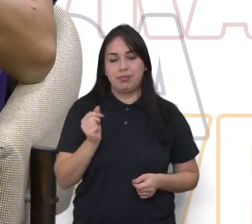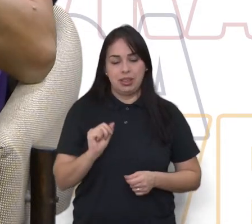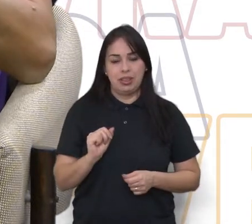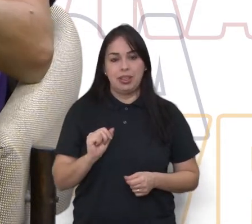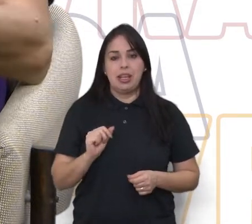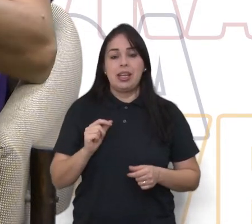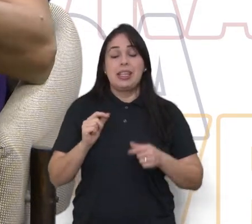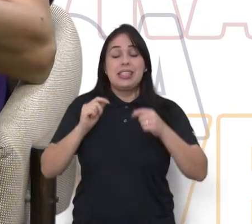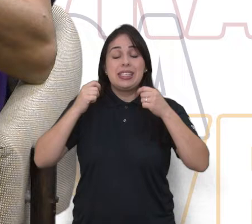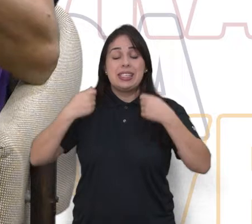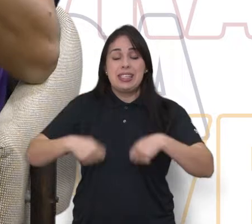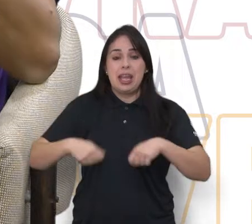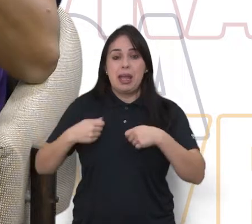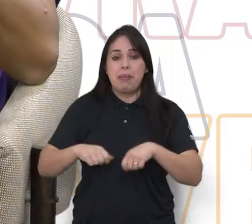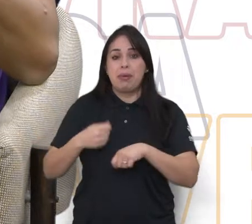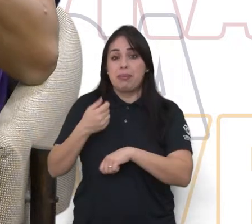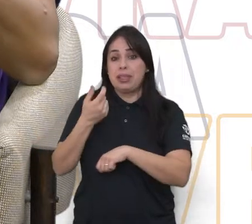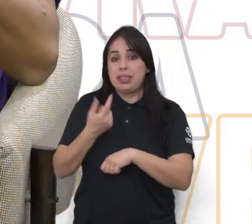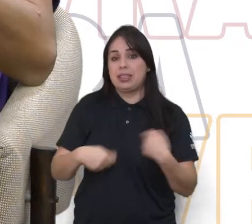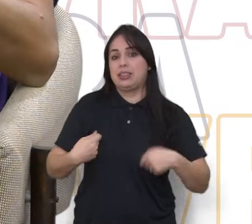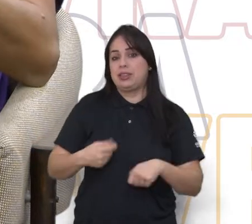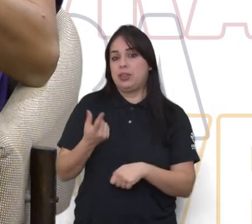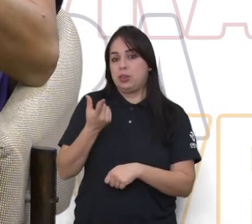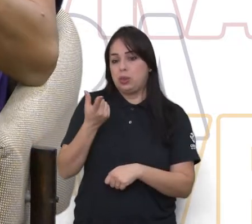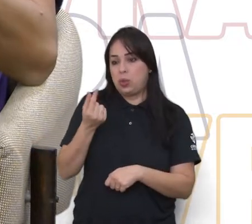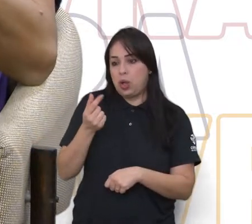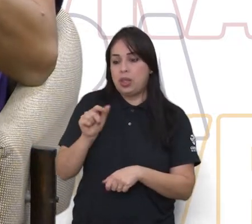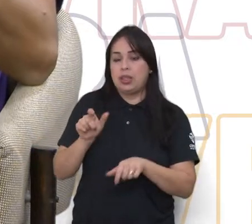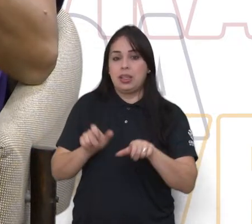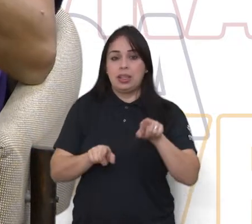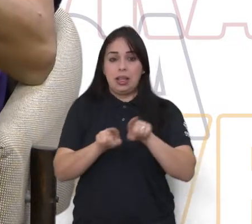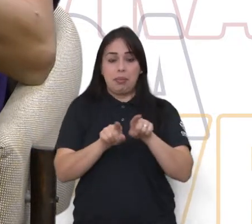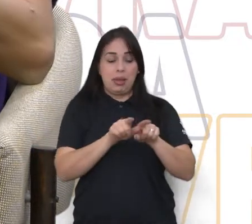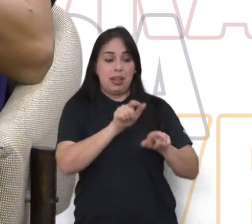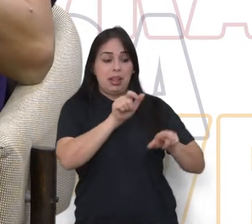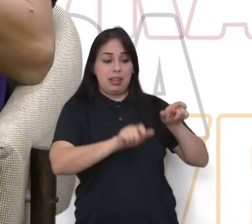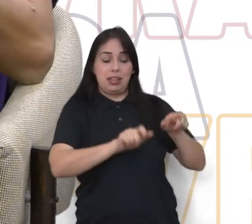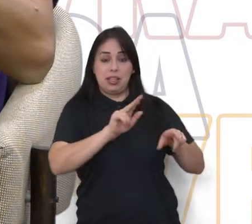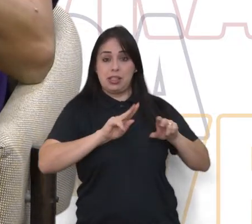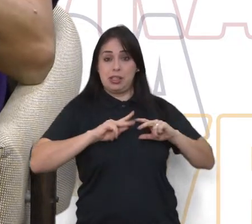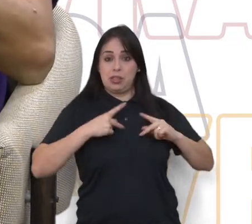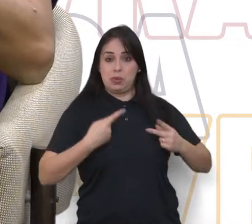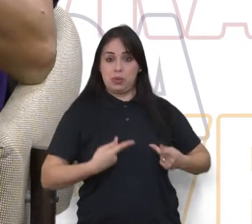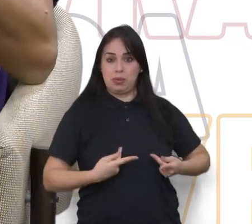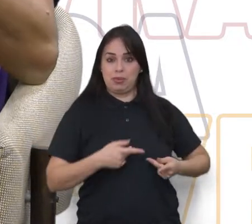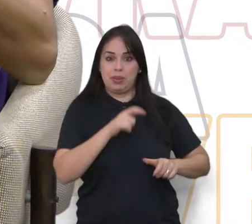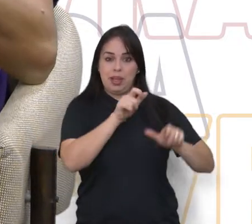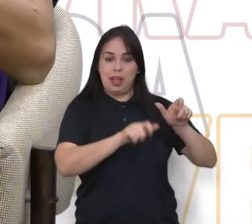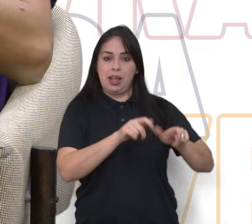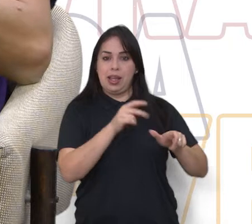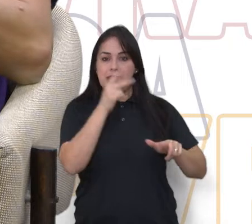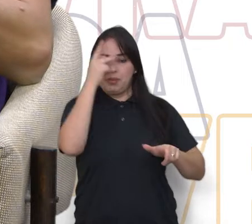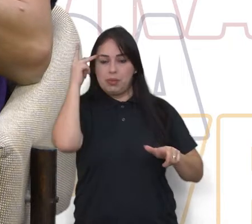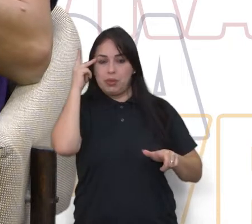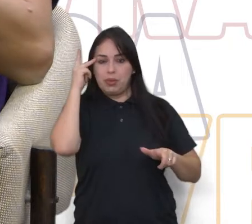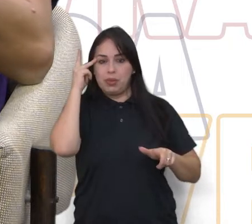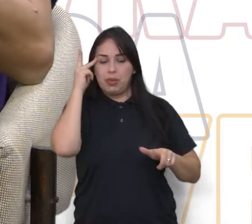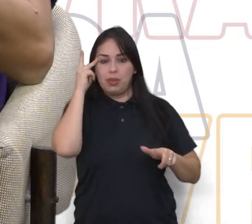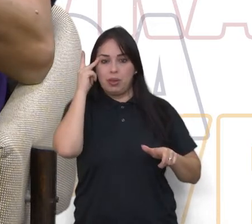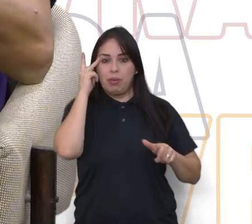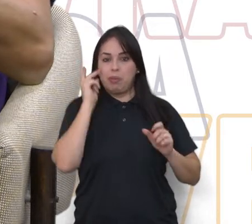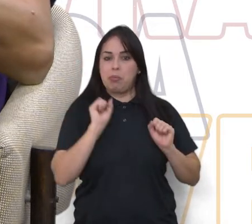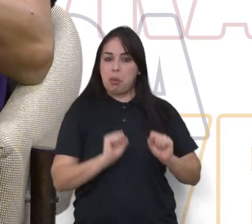a necessidade do recurso humano. E para que esse recurso humano, as pessoas envolvidas no projeto, possam